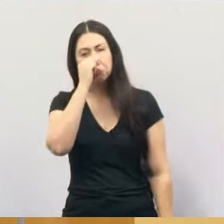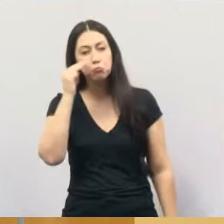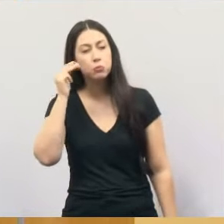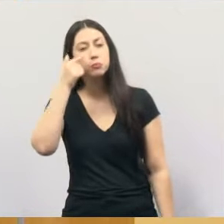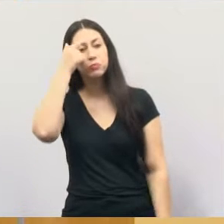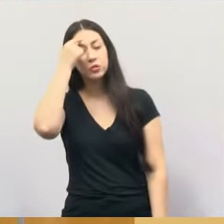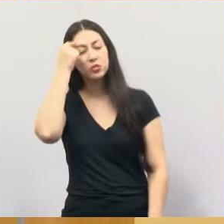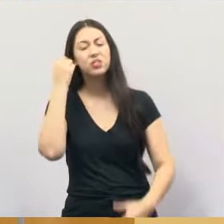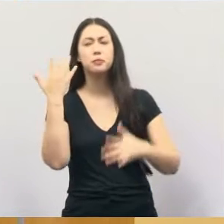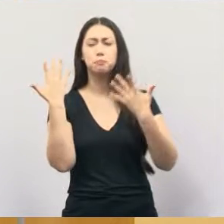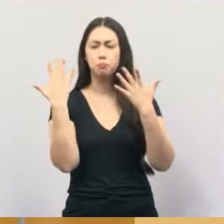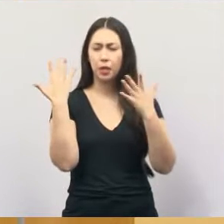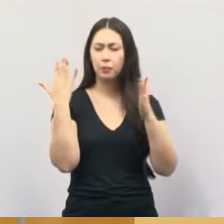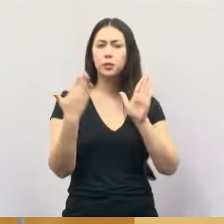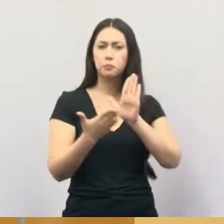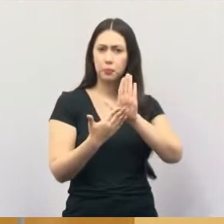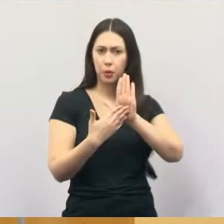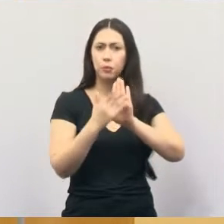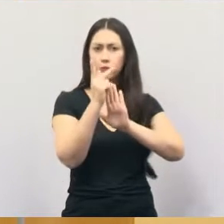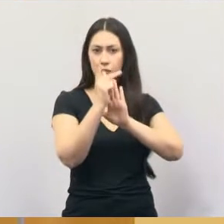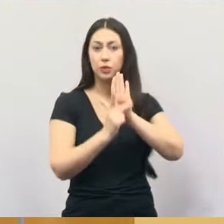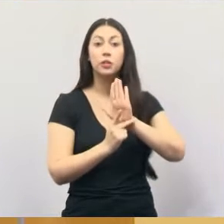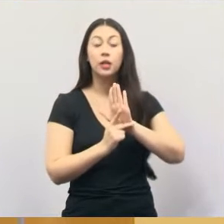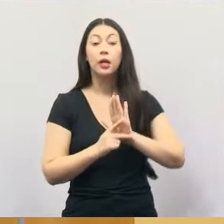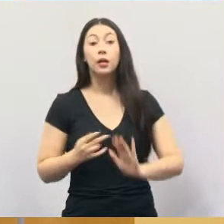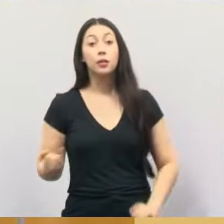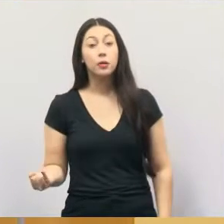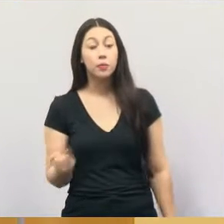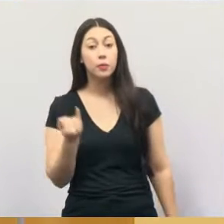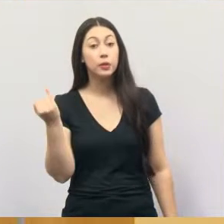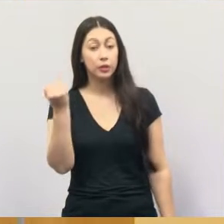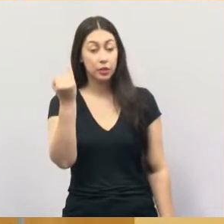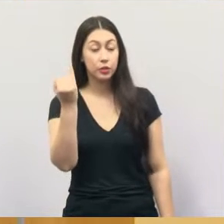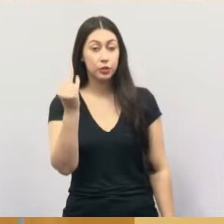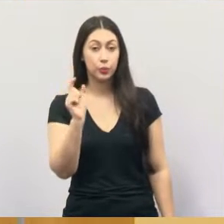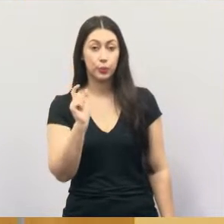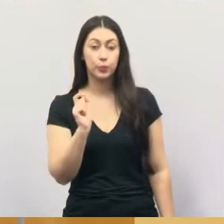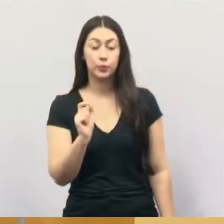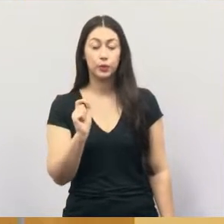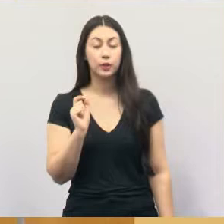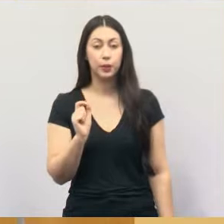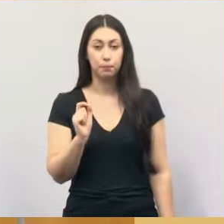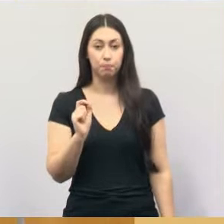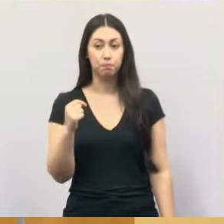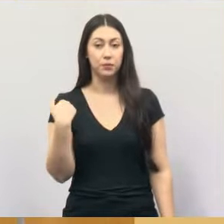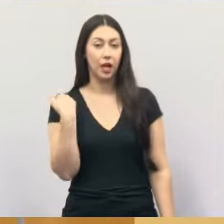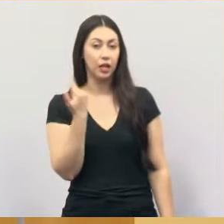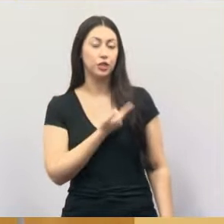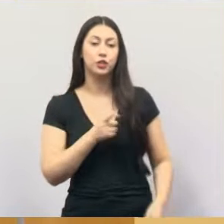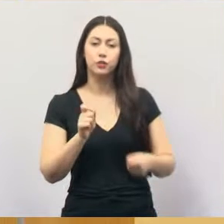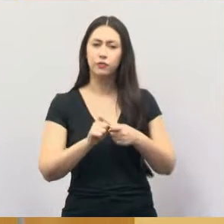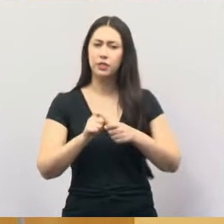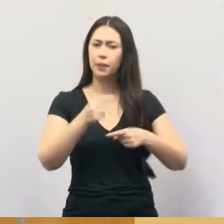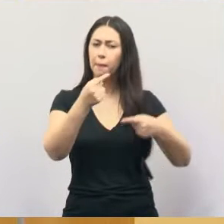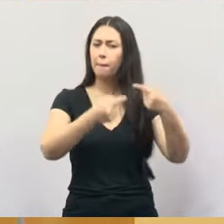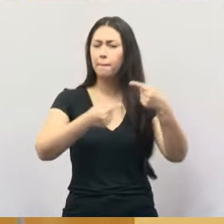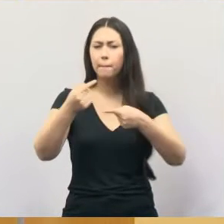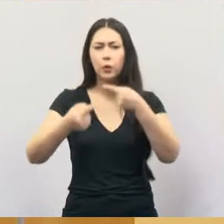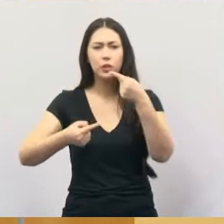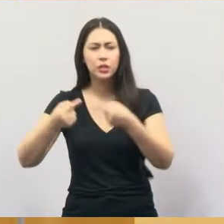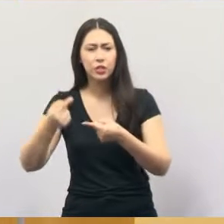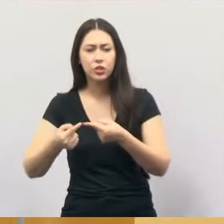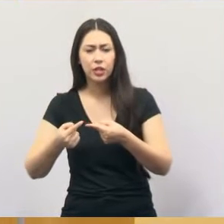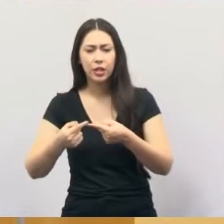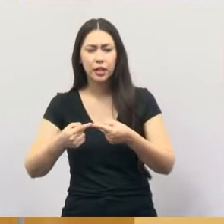Edgar, pela propositura desse projeto. É importante a gente fazer políticas que a gente chame